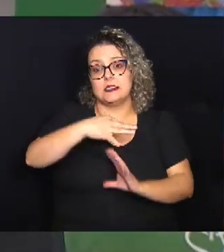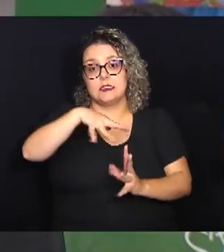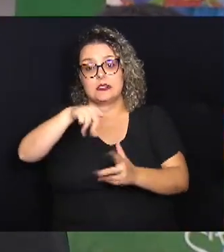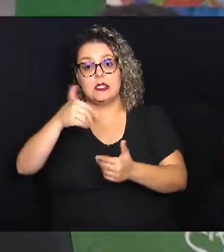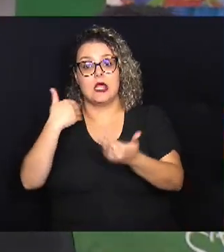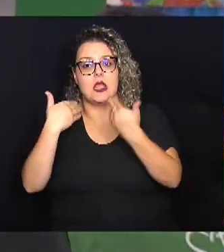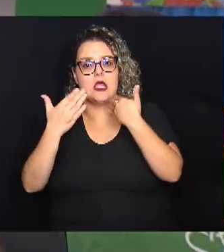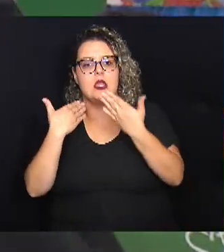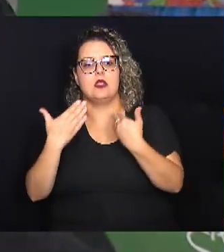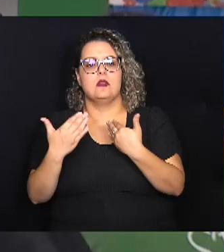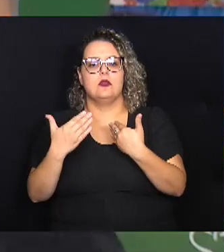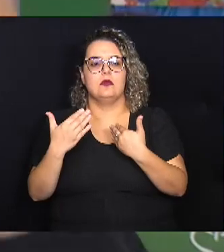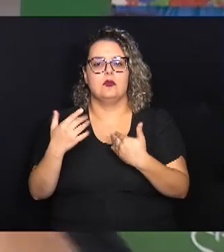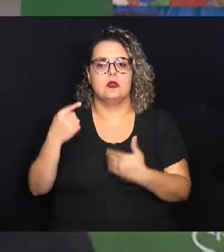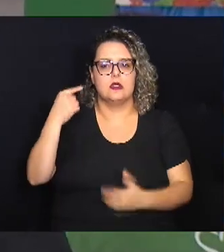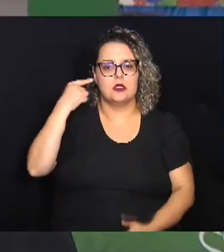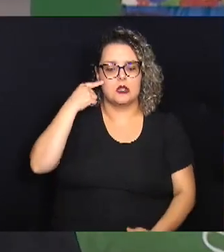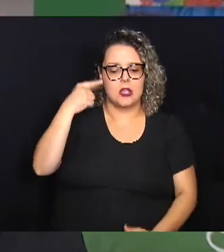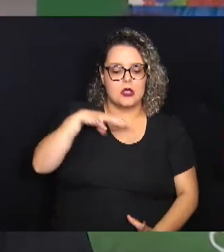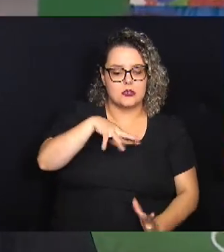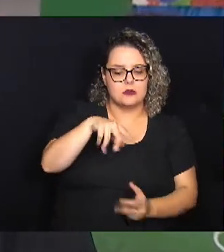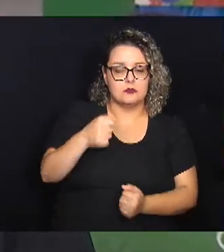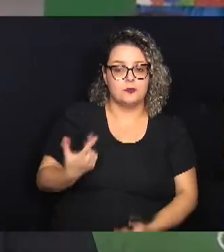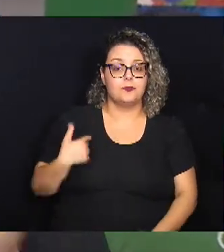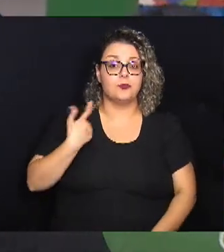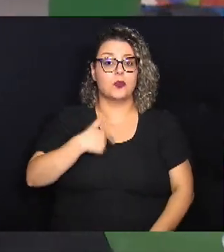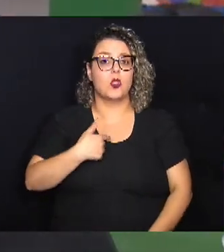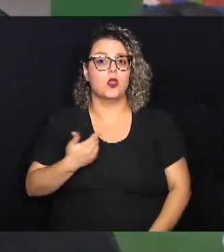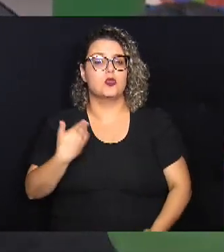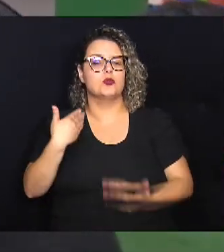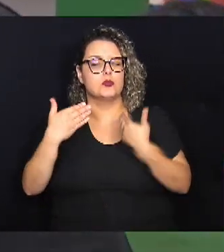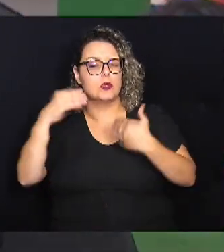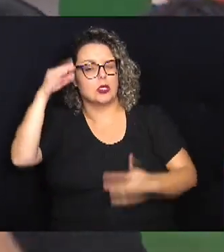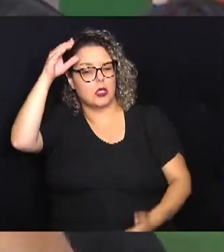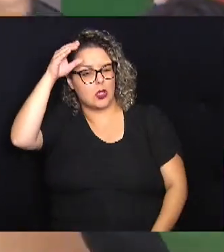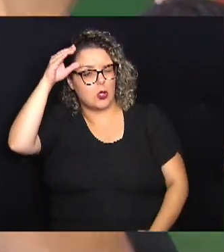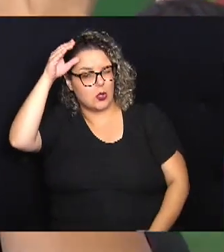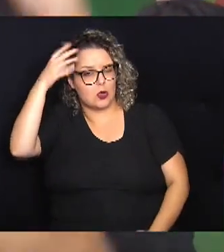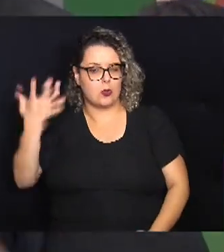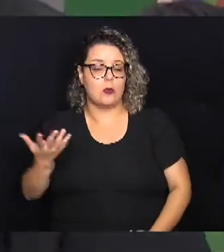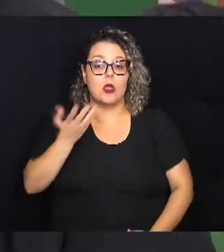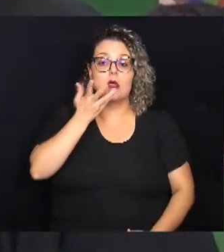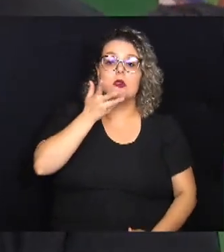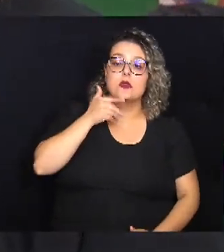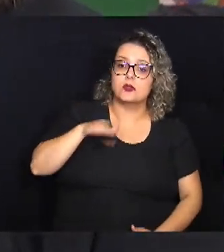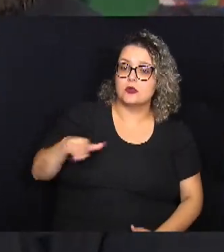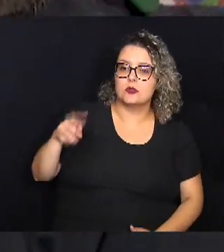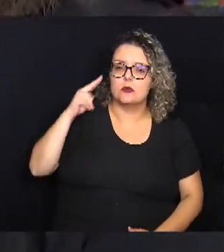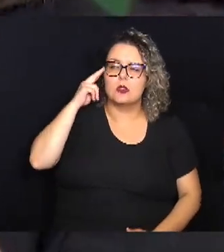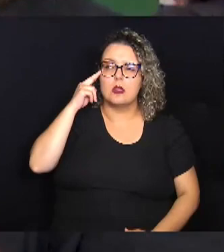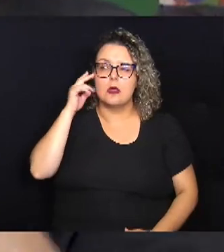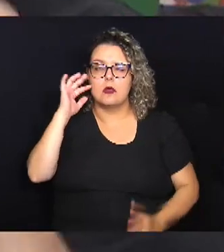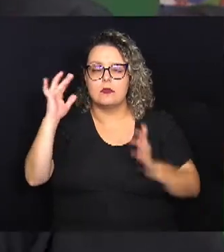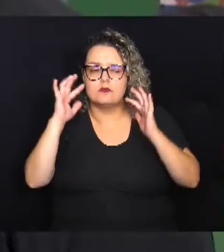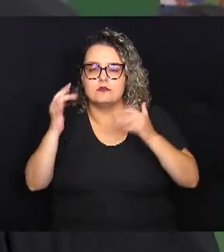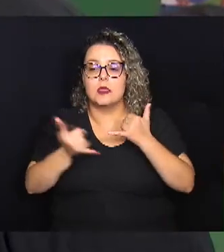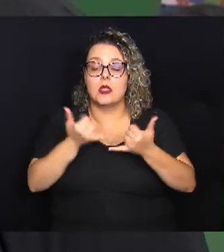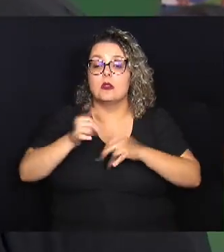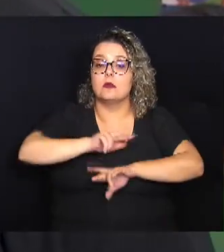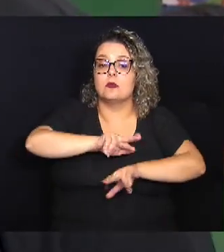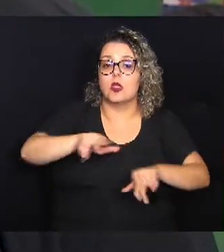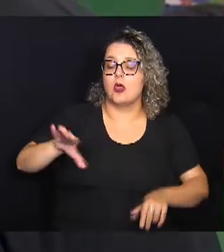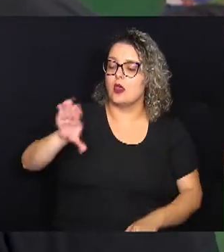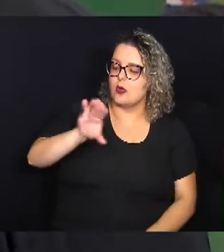conversa neste mundo. Nós conversamos com o cognitivo, as crianças conversam através da imaginação e da brincadeira. O